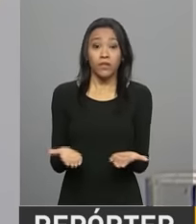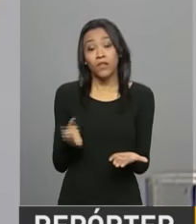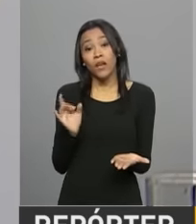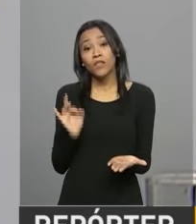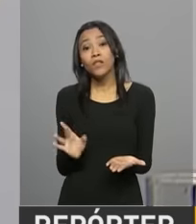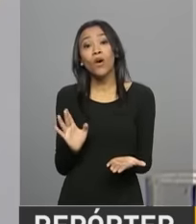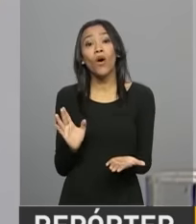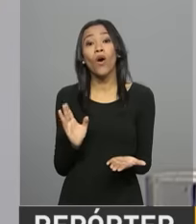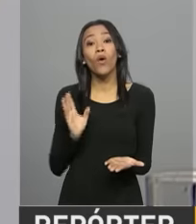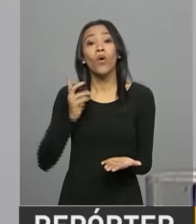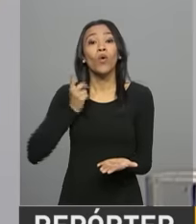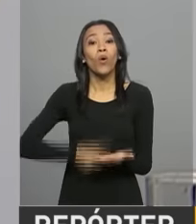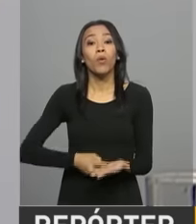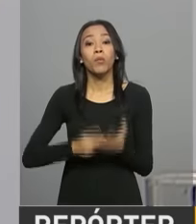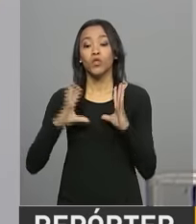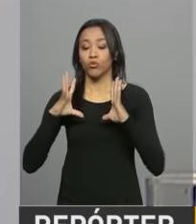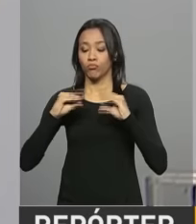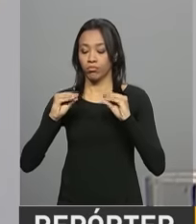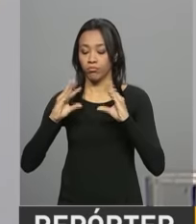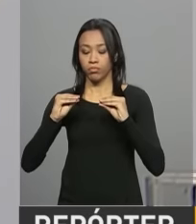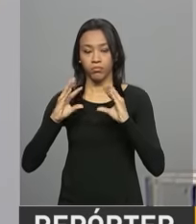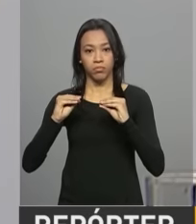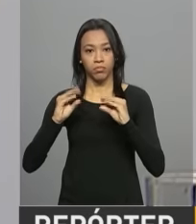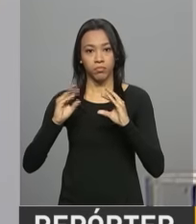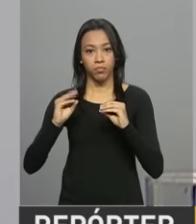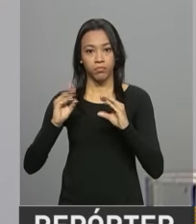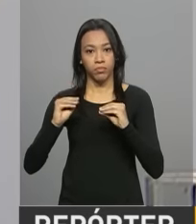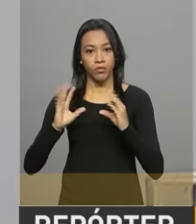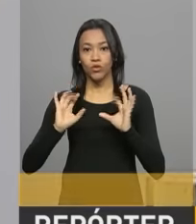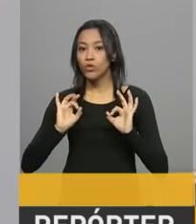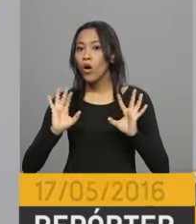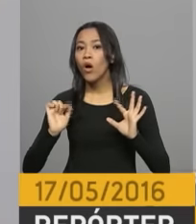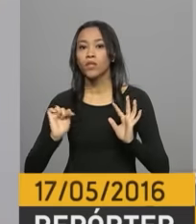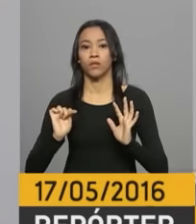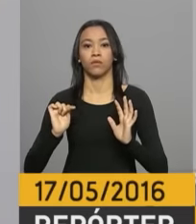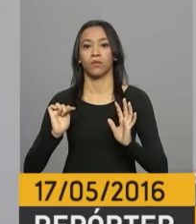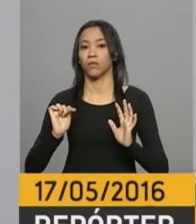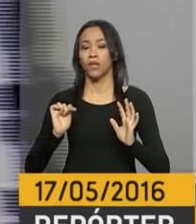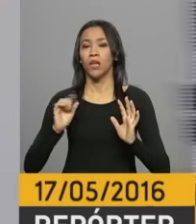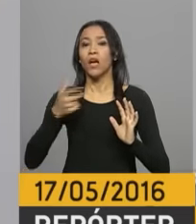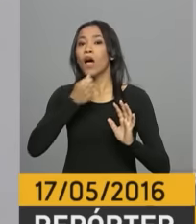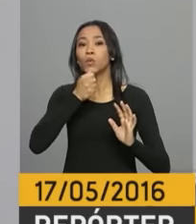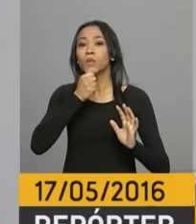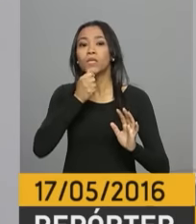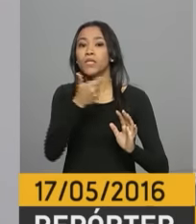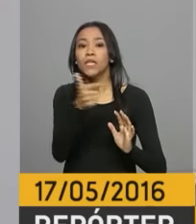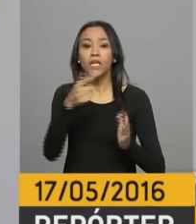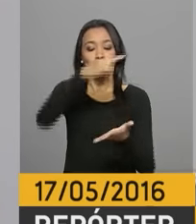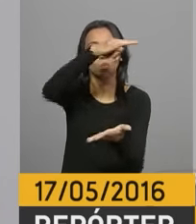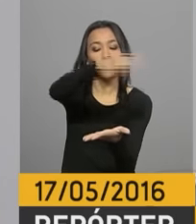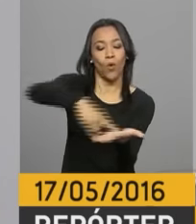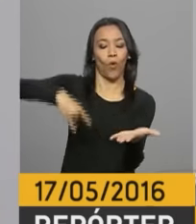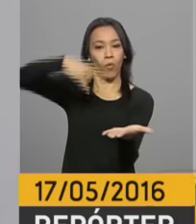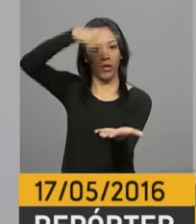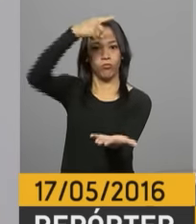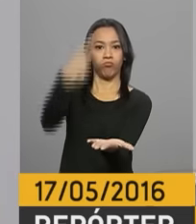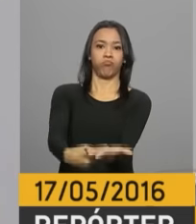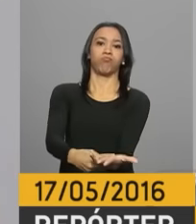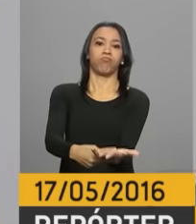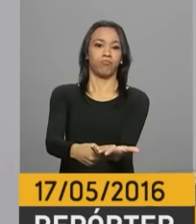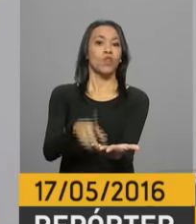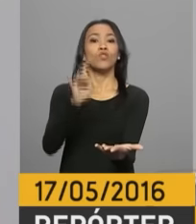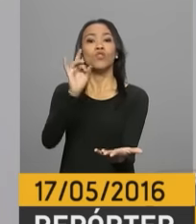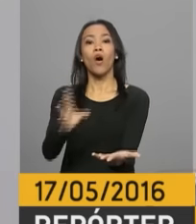acordo verbal, que nos 8 anos que passei no Banco Central, era meramente um acordo verbal, apesar de ter funcionado muito